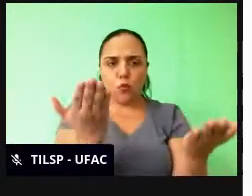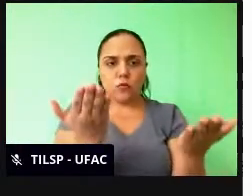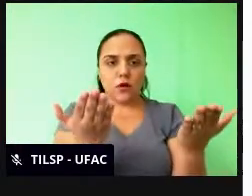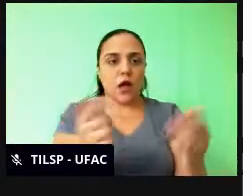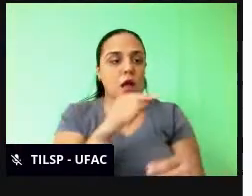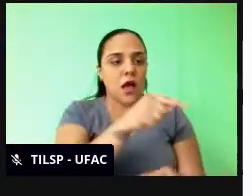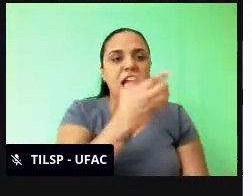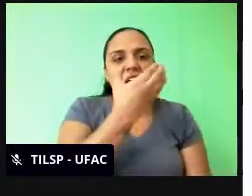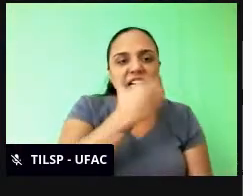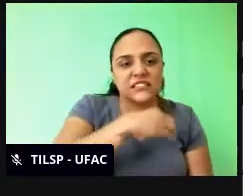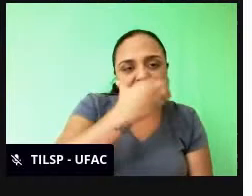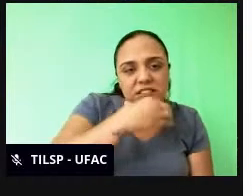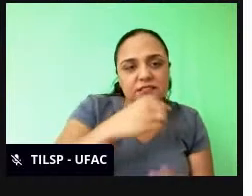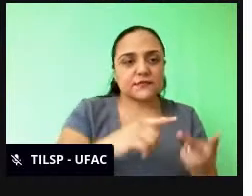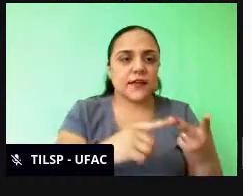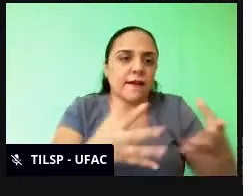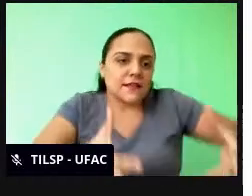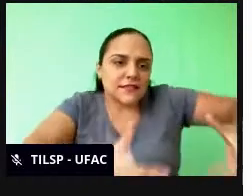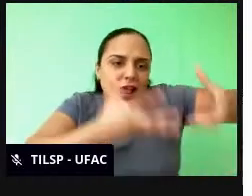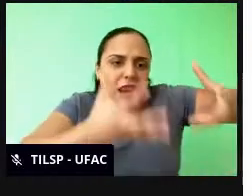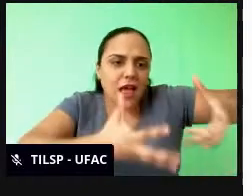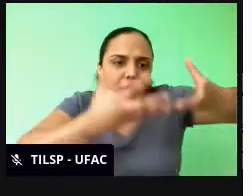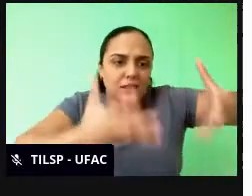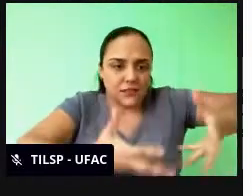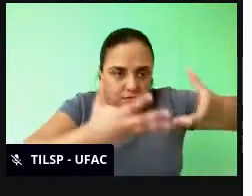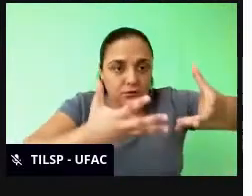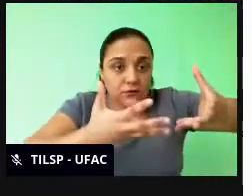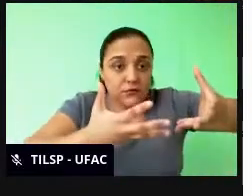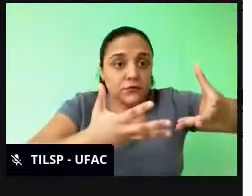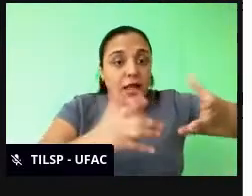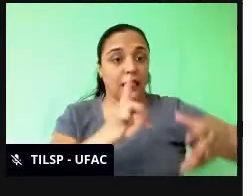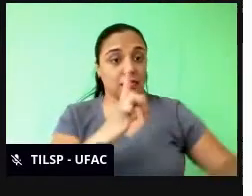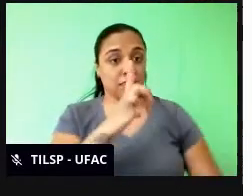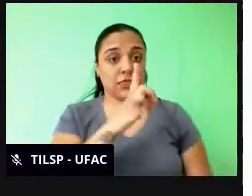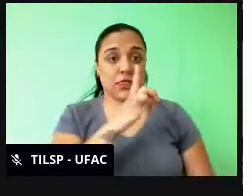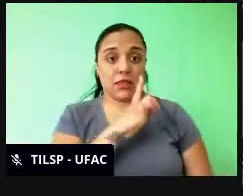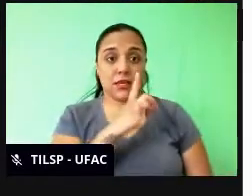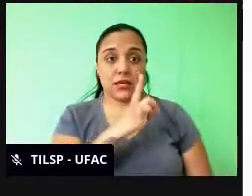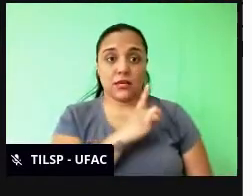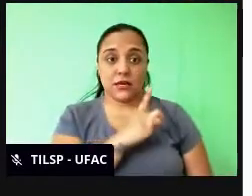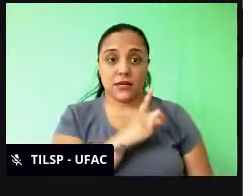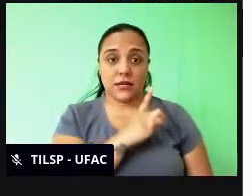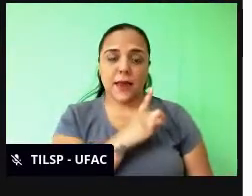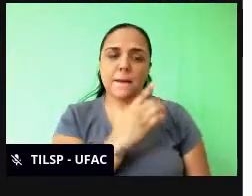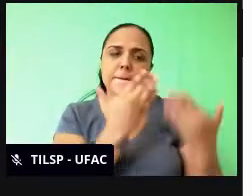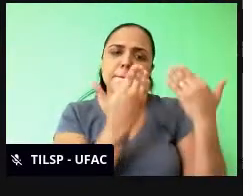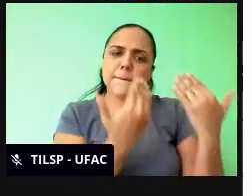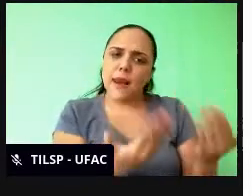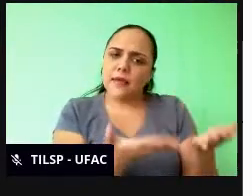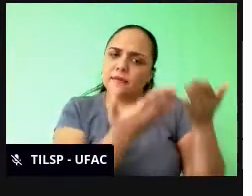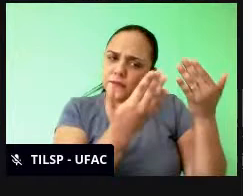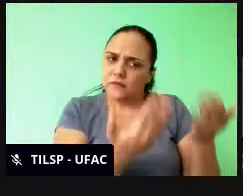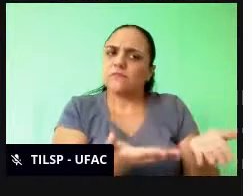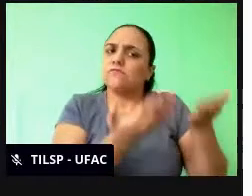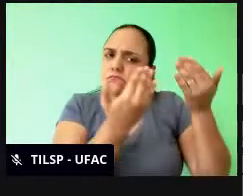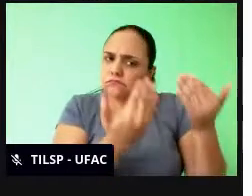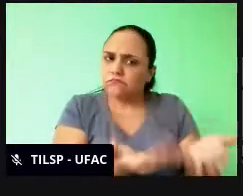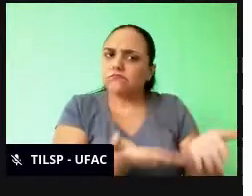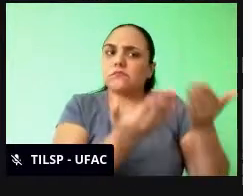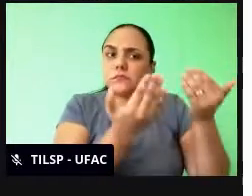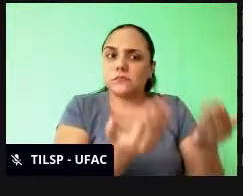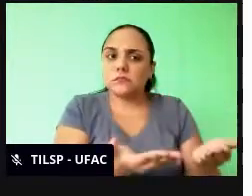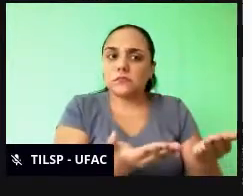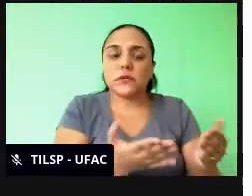frutas e vegetais, são alimentos que possuem uma densidade calórica menor. Por quê, gente? Para